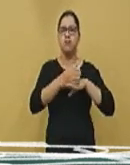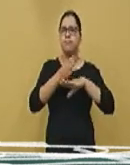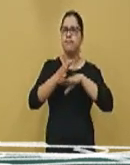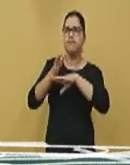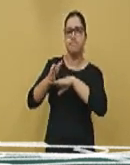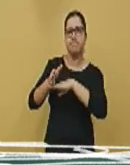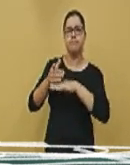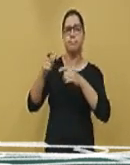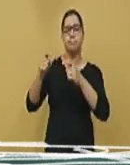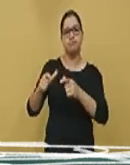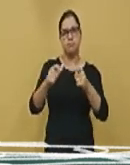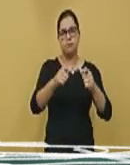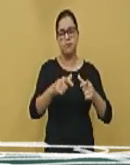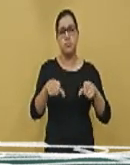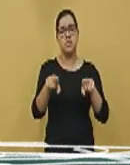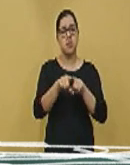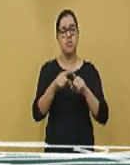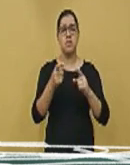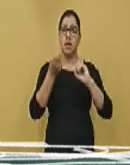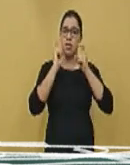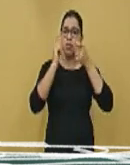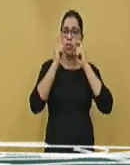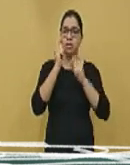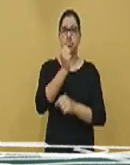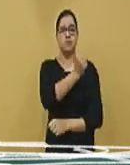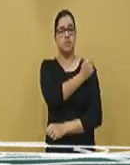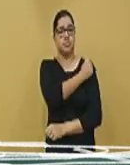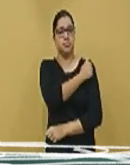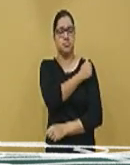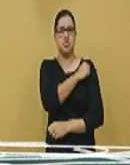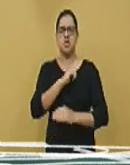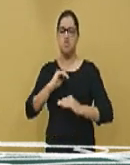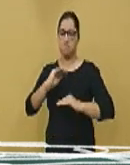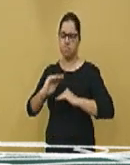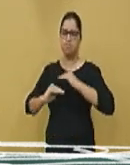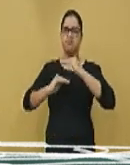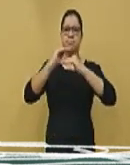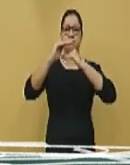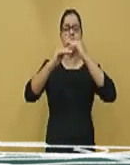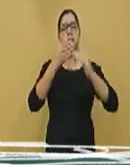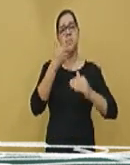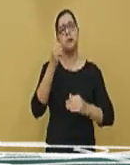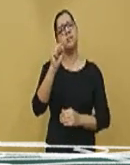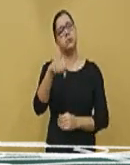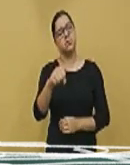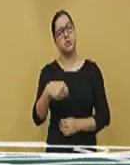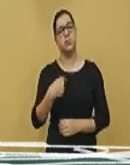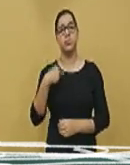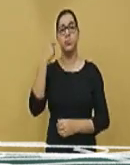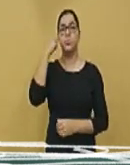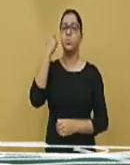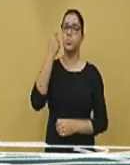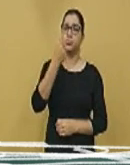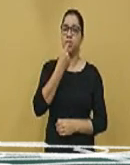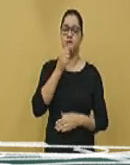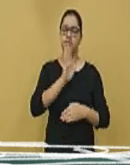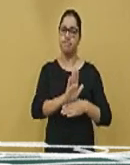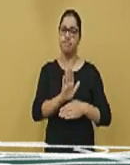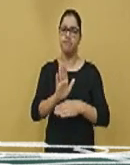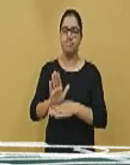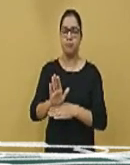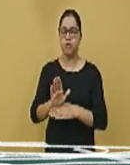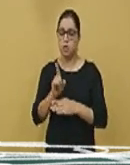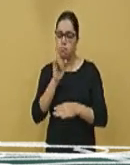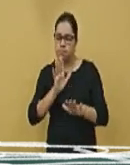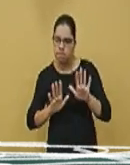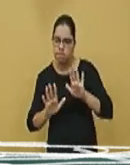Engenharia, reuniões com vários acadêmicos, avançamos muito. Tivemos alunos surdos, atendemos com todo o cuidado que